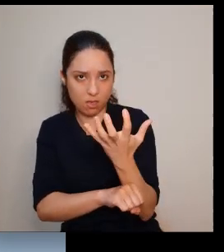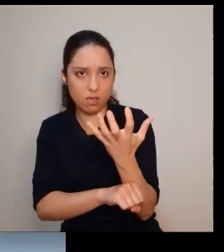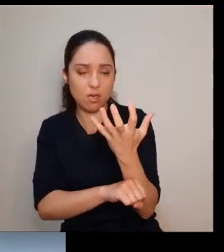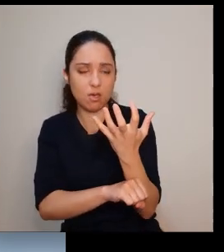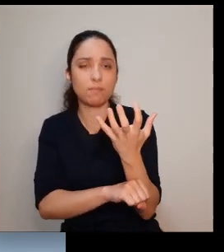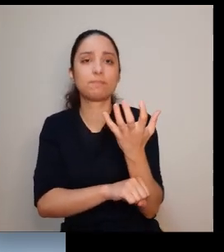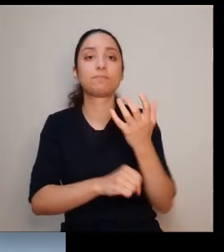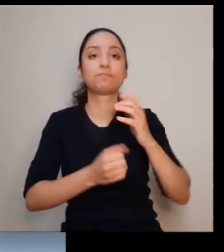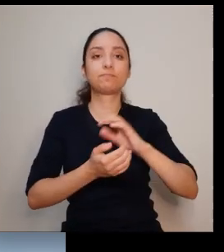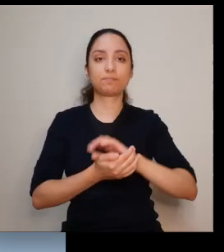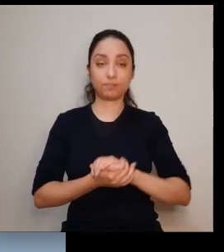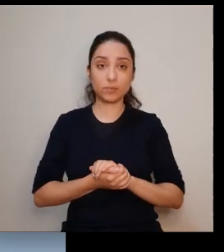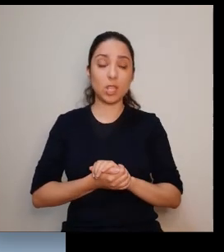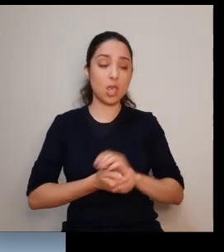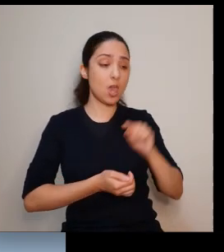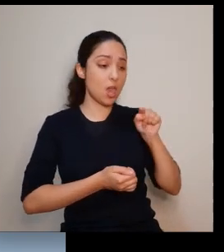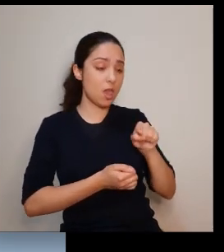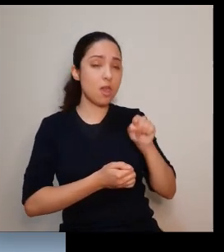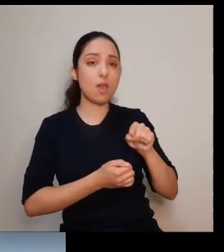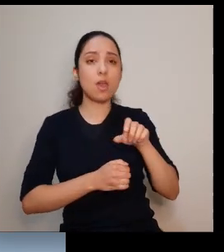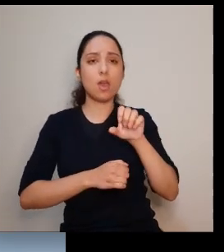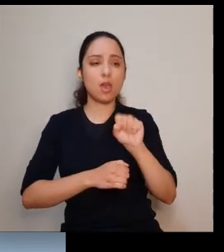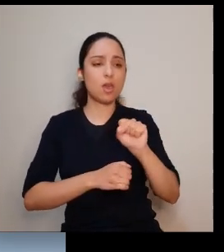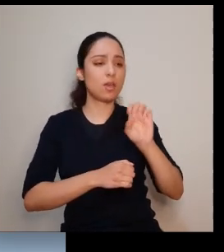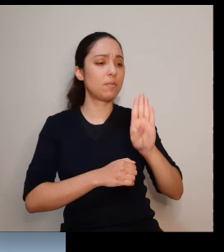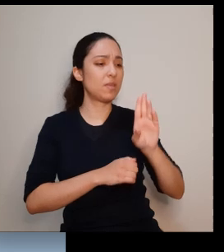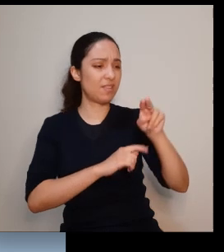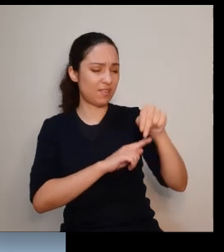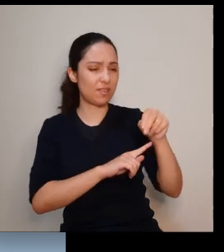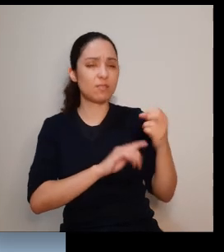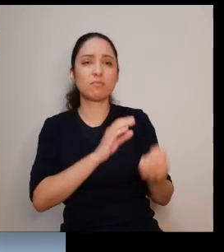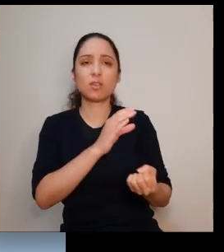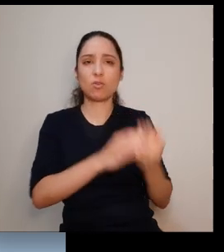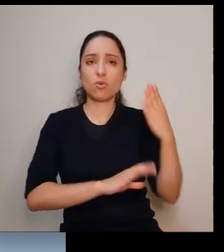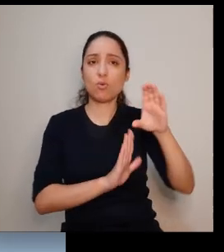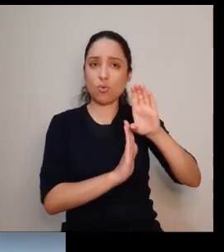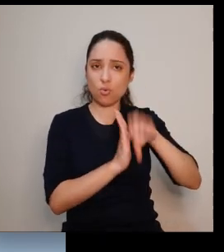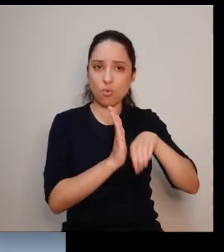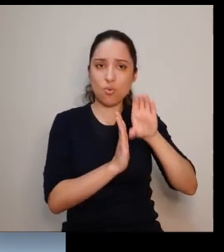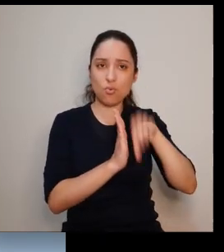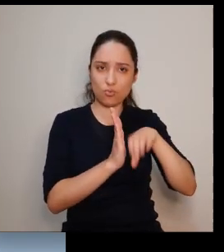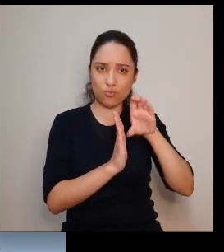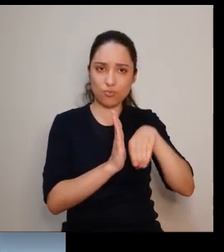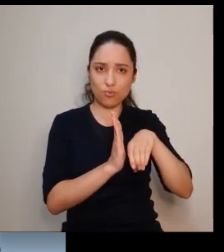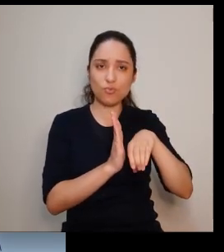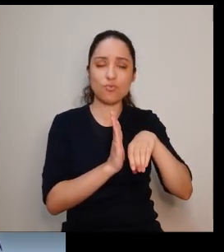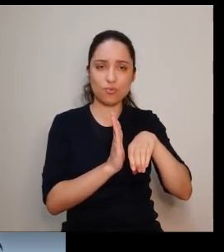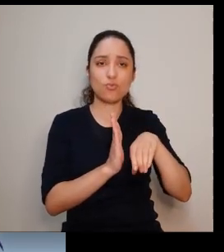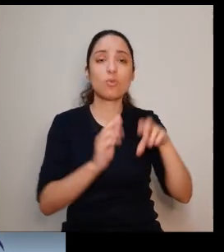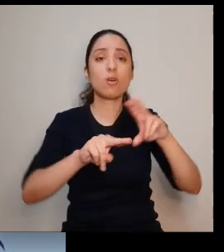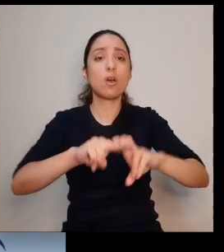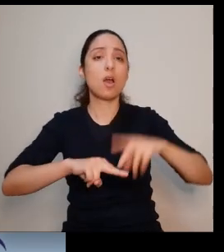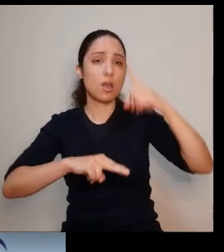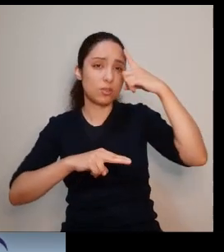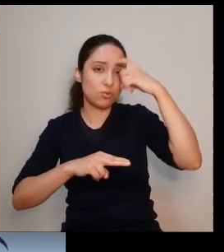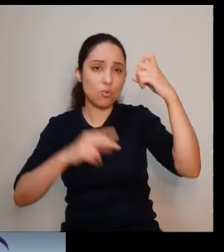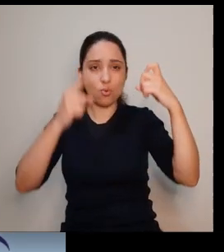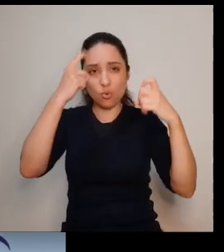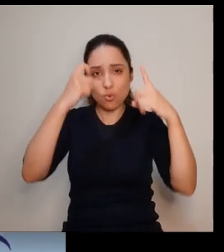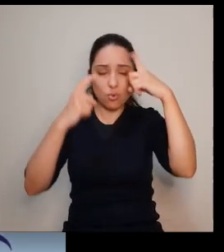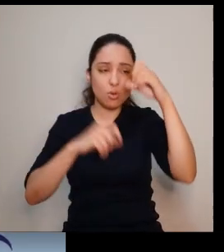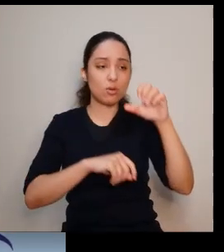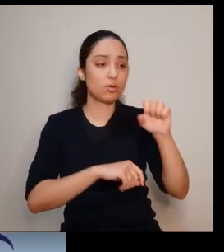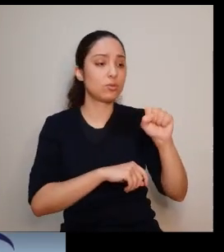relativamente recente, que abarca diversas abordagens baseadas nos ecossistemas e é um conceito definido pela